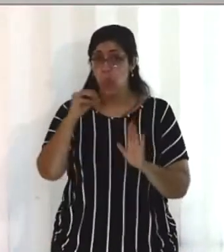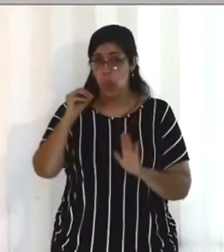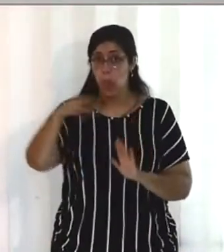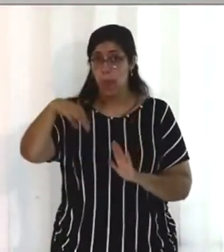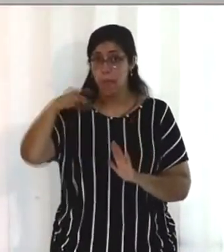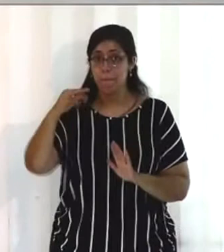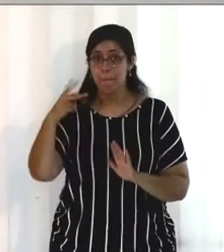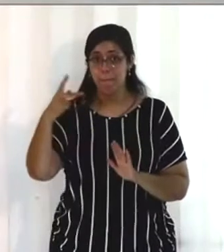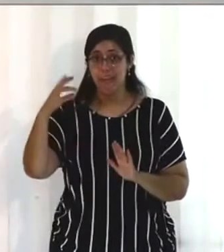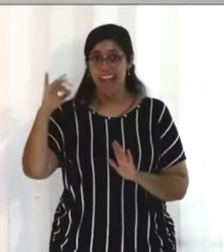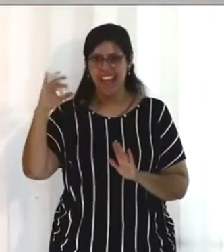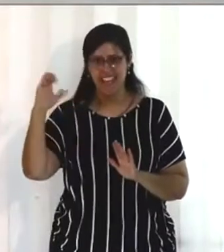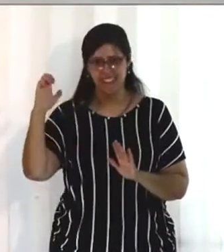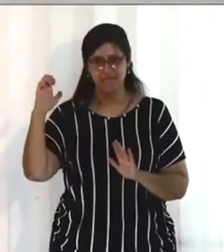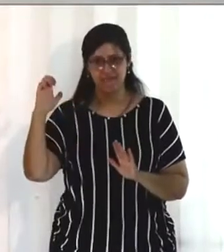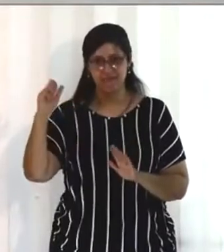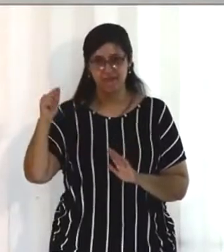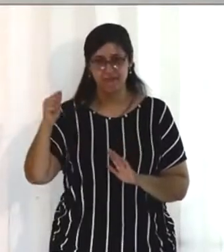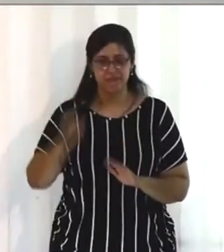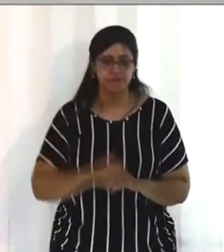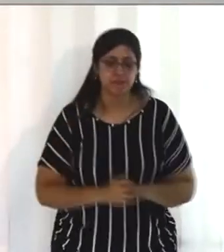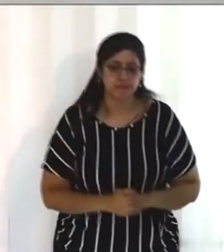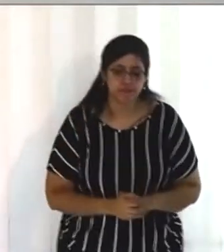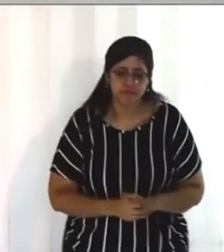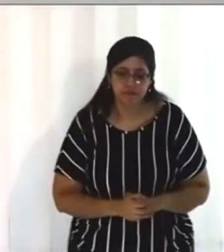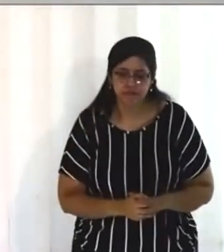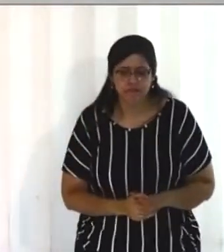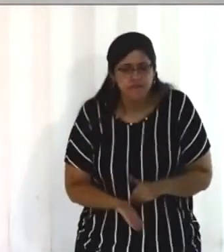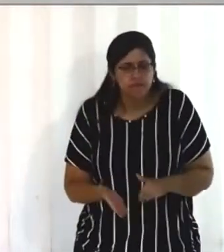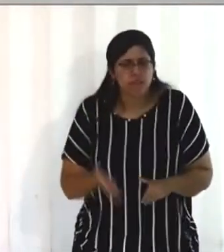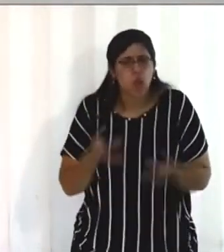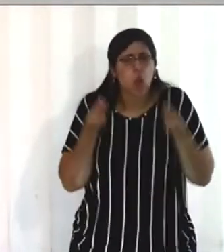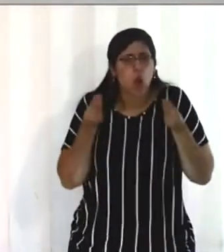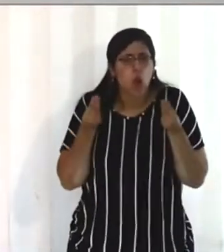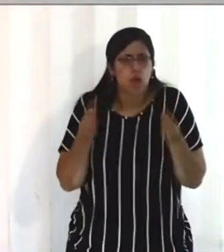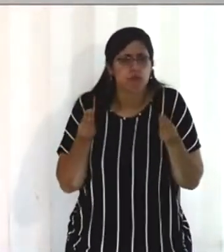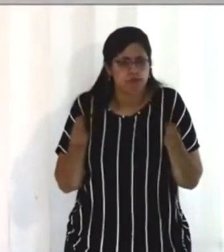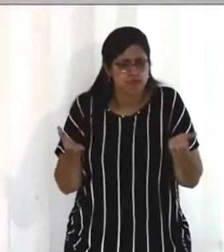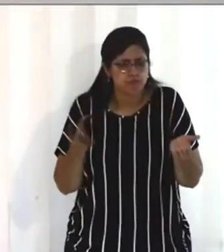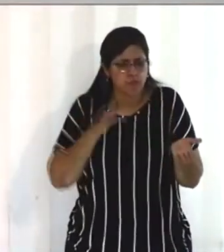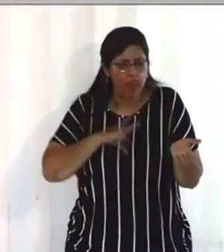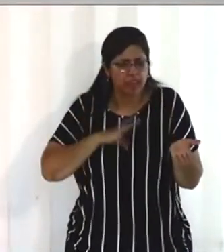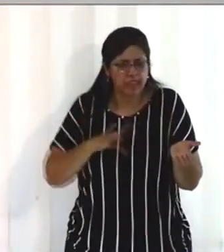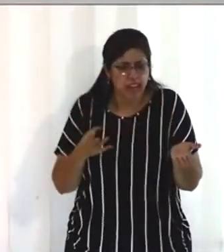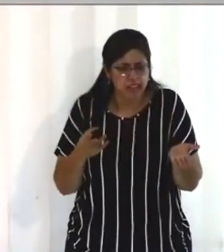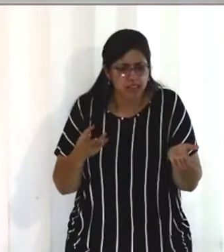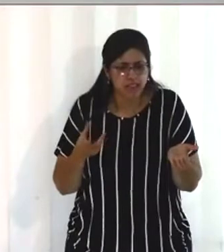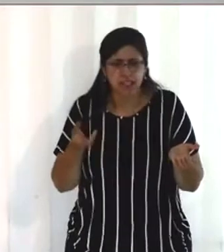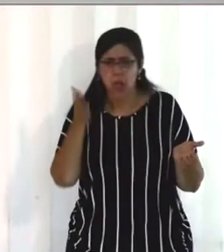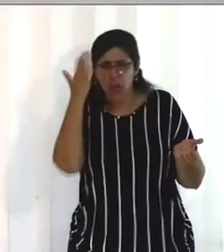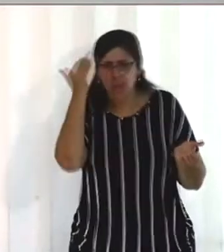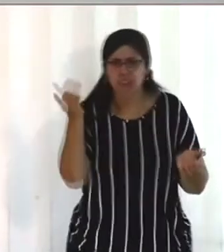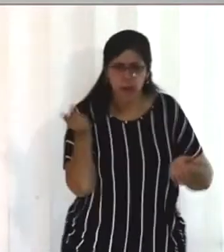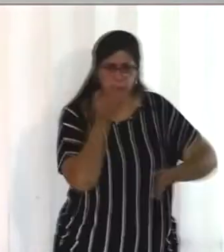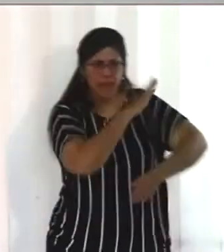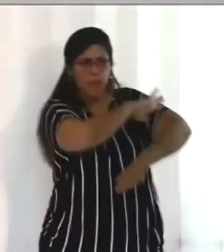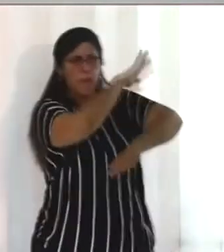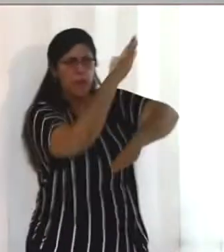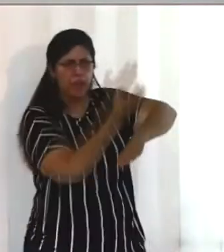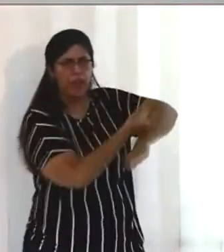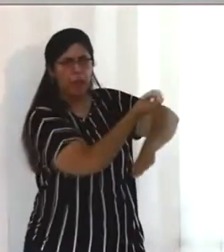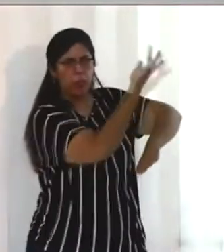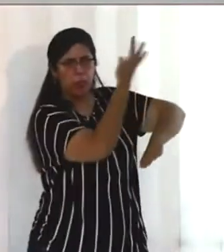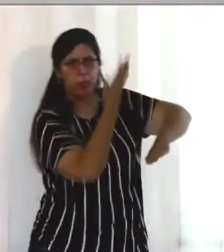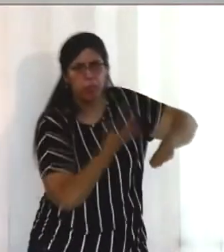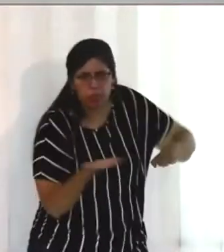destruída? Ela não havia sido avisada do Vesúvio? Havia. Lembre que eu disse que há mais de 1800